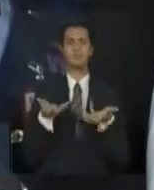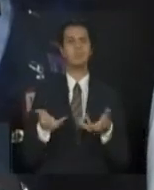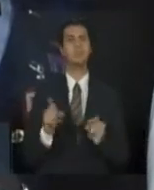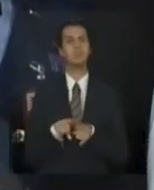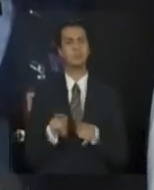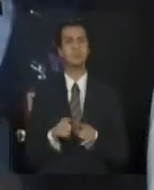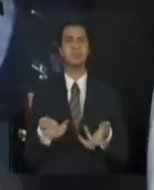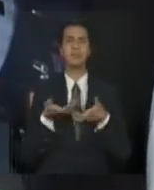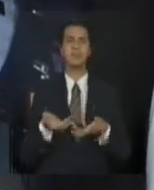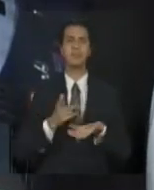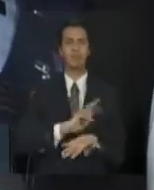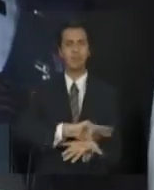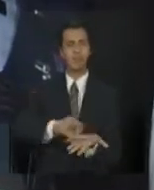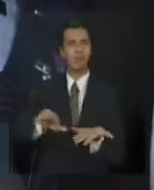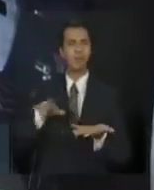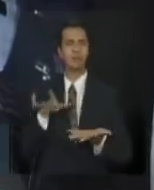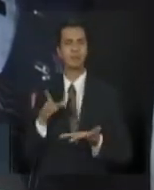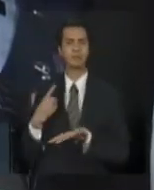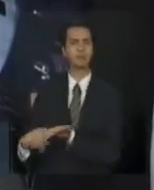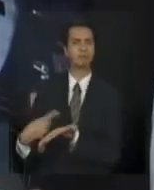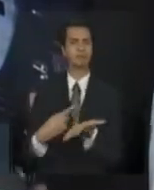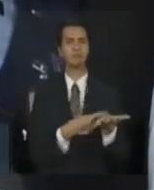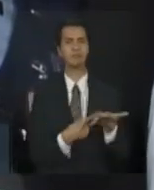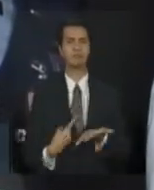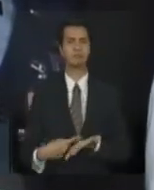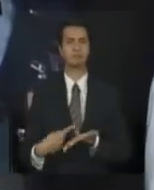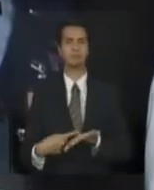possam estreitar mais ainda